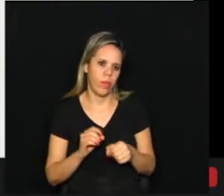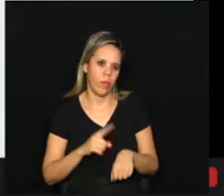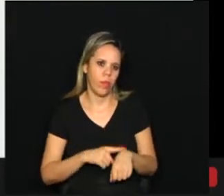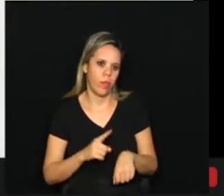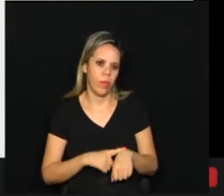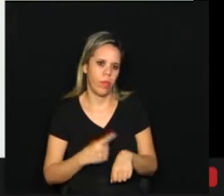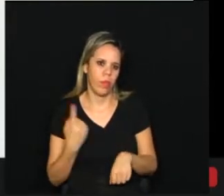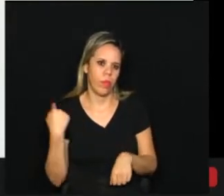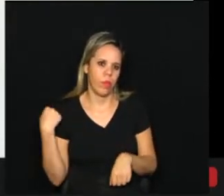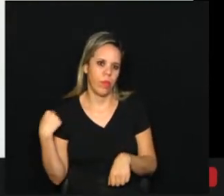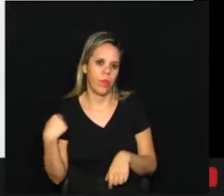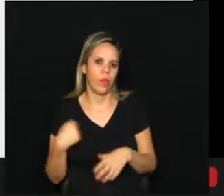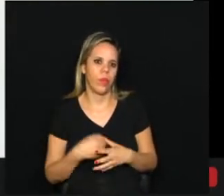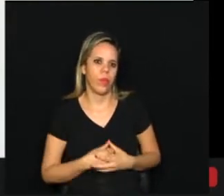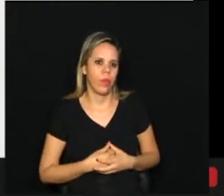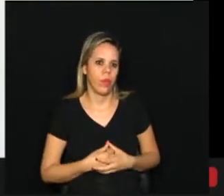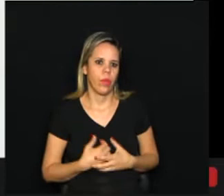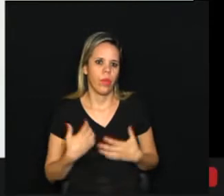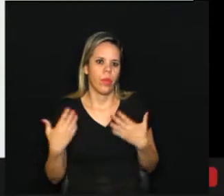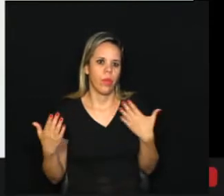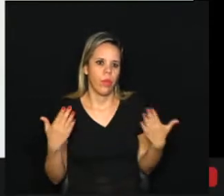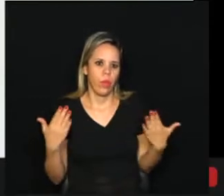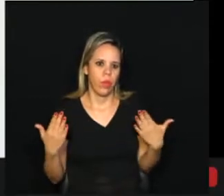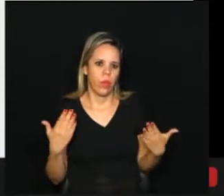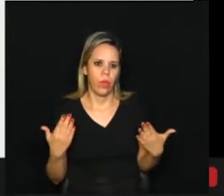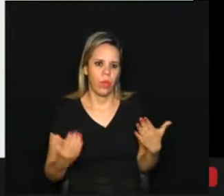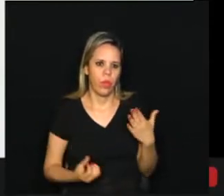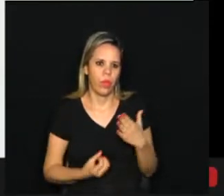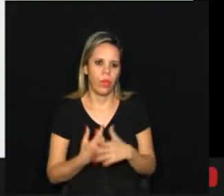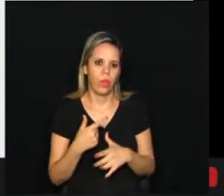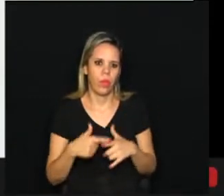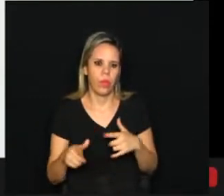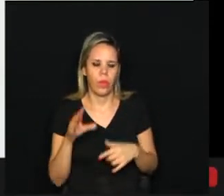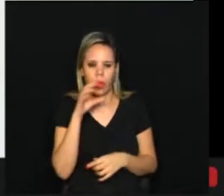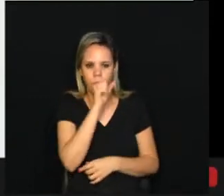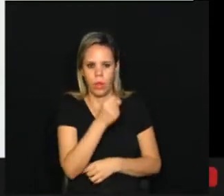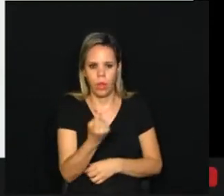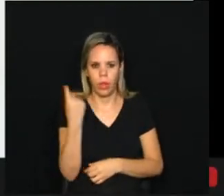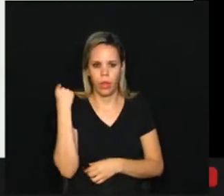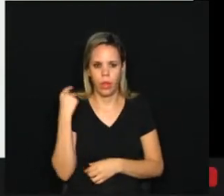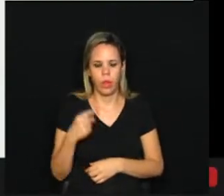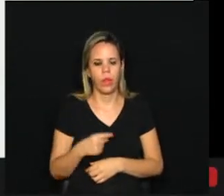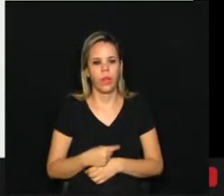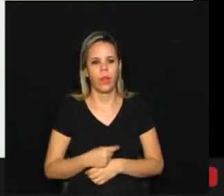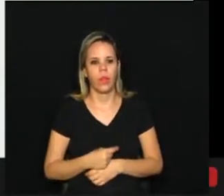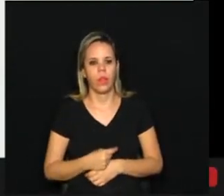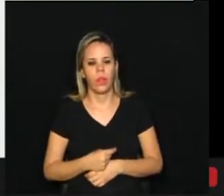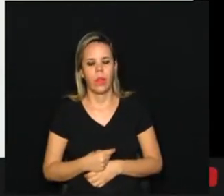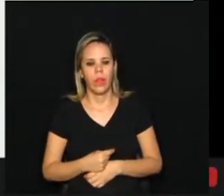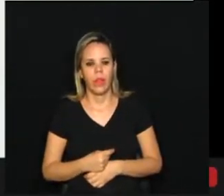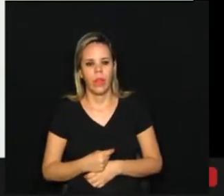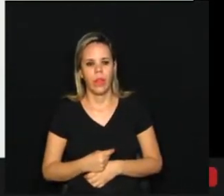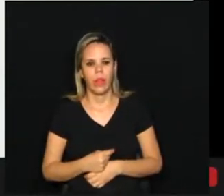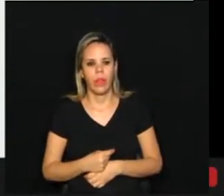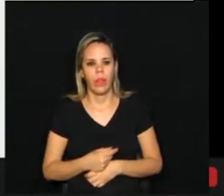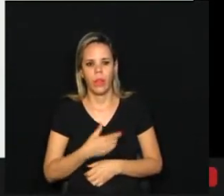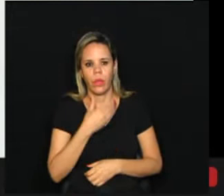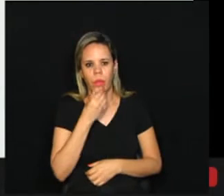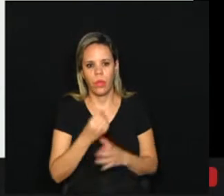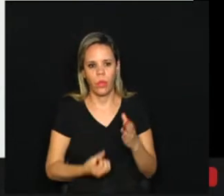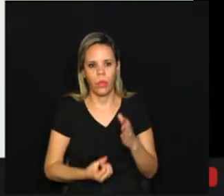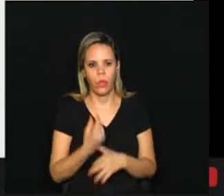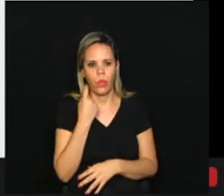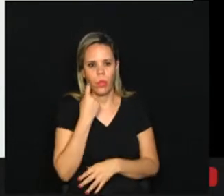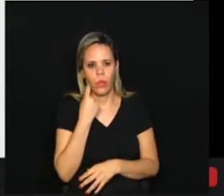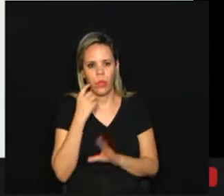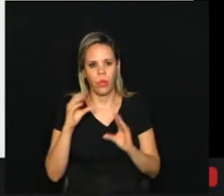momento. E quando isso aconteceu foi no sábado, o episódio desse menino aconteceu na sexta-feira